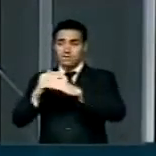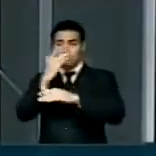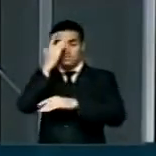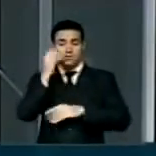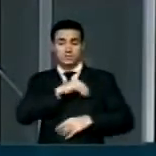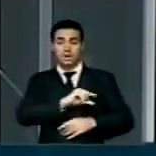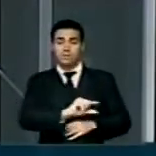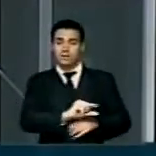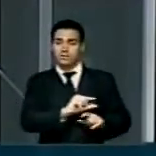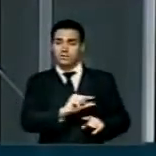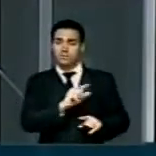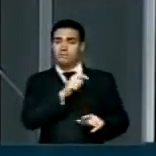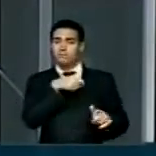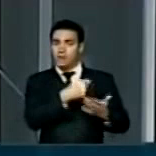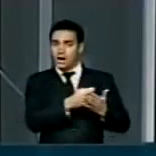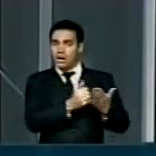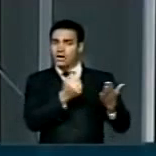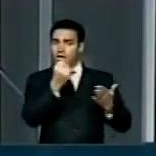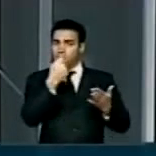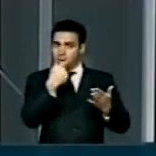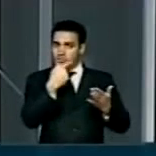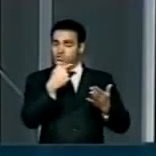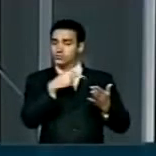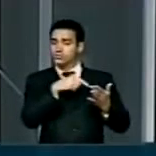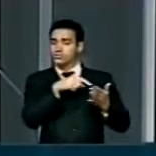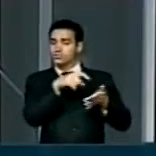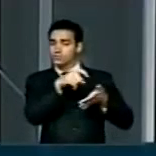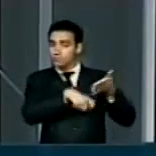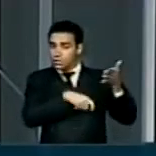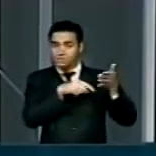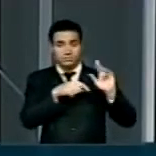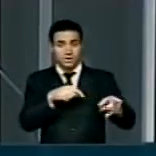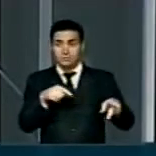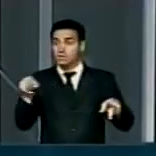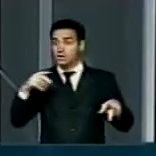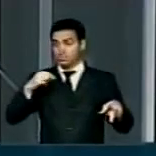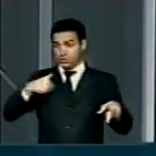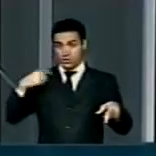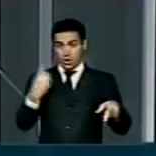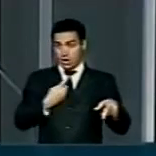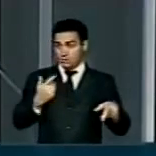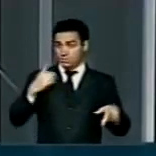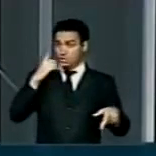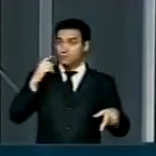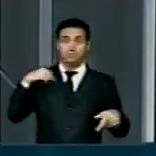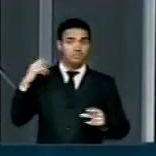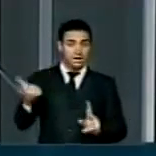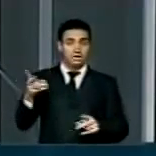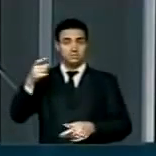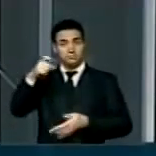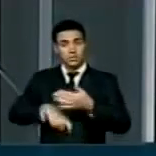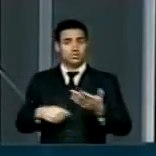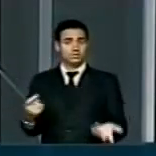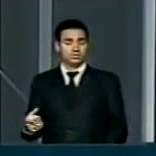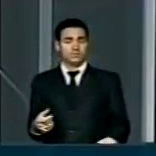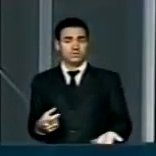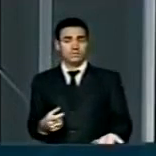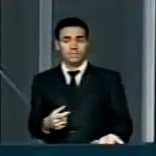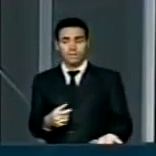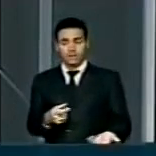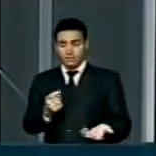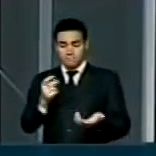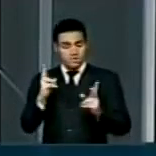justo isso. Portanto, eu entendo, por mais esforço que tem o governo, eu acho